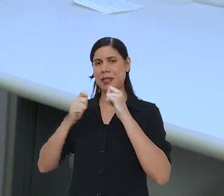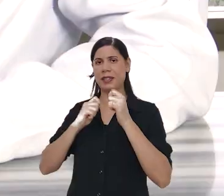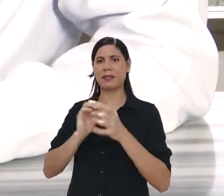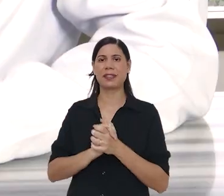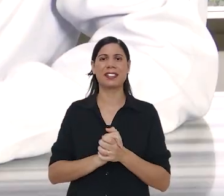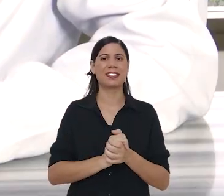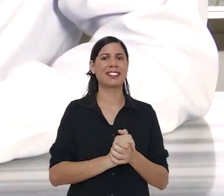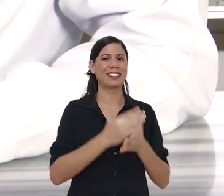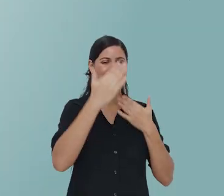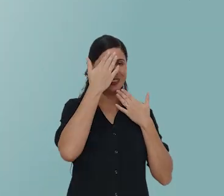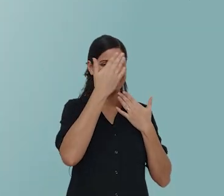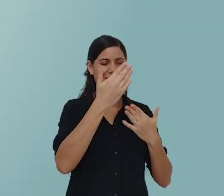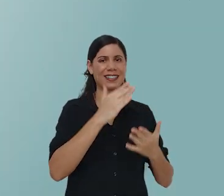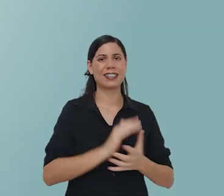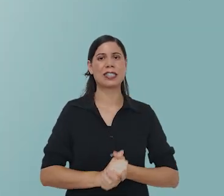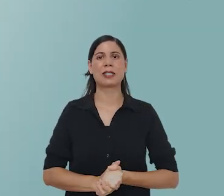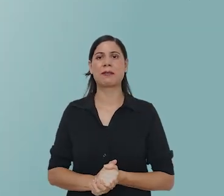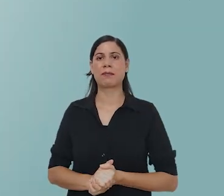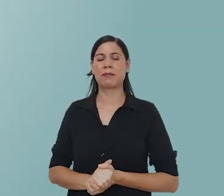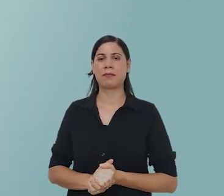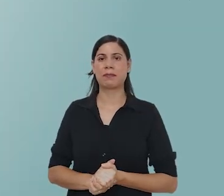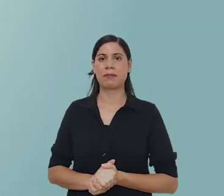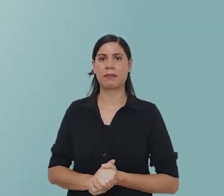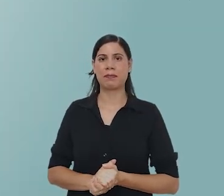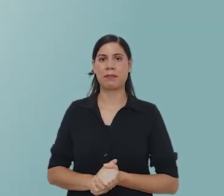entrevista. Obrigado.